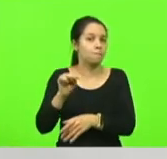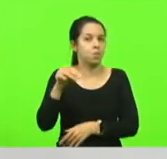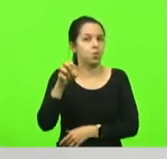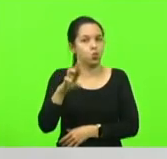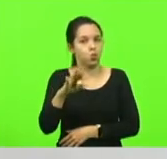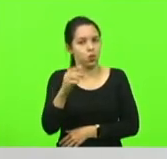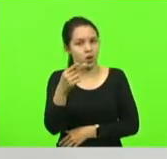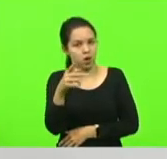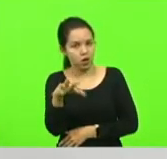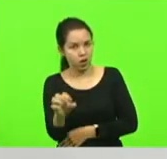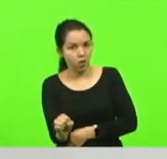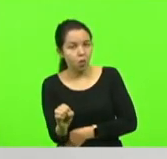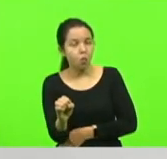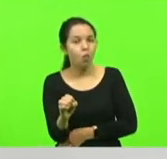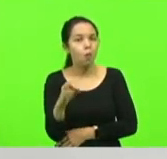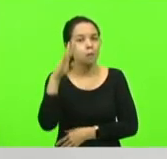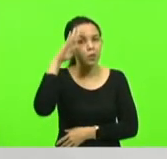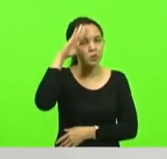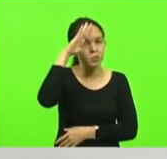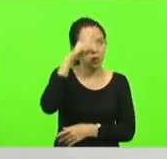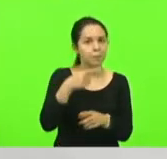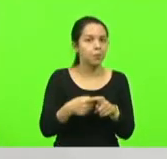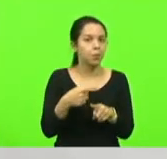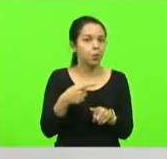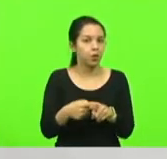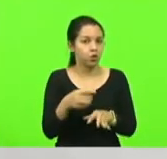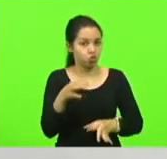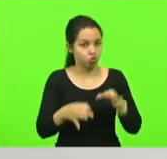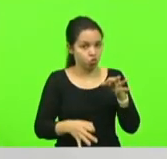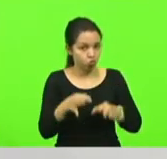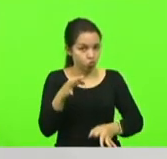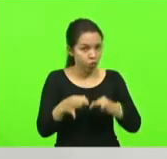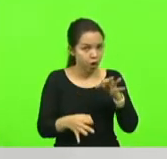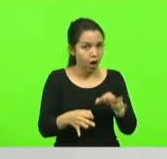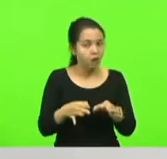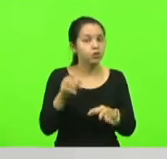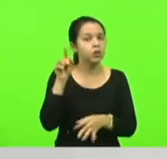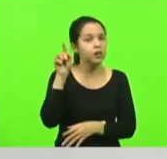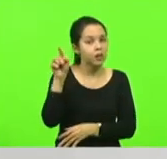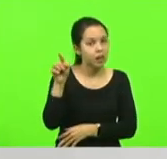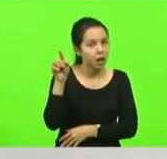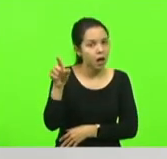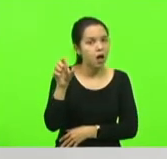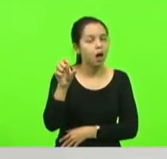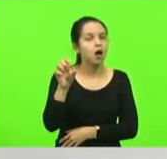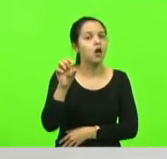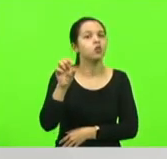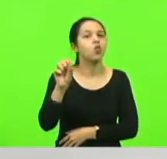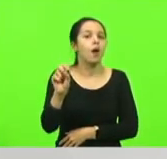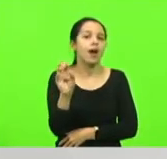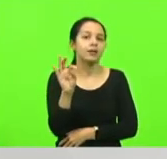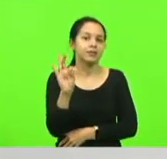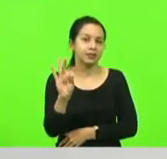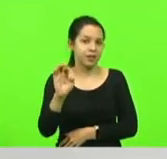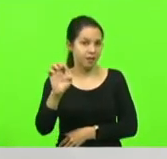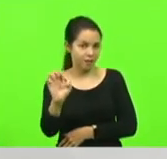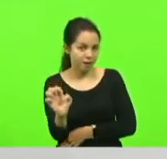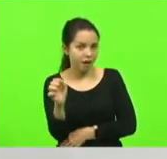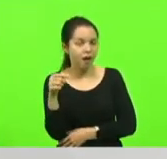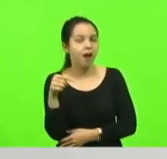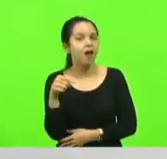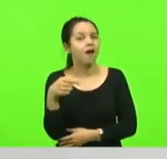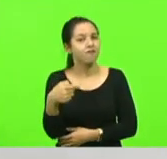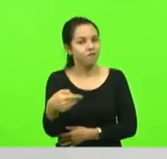Bolsonaro, porque julgado isso do Tribunal Superior Eleitoral, cai a chapa. Caindo a chapa, como já